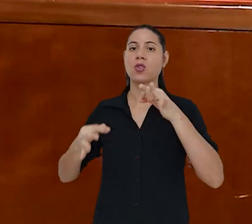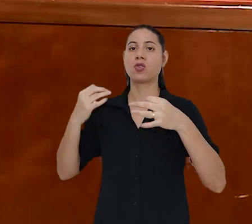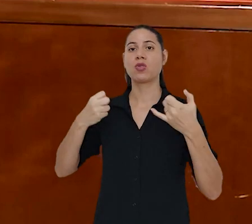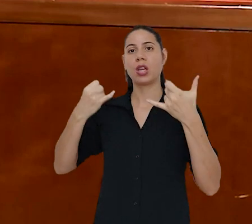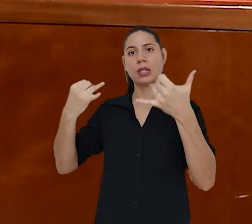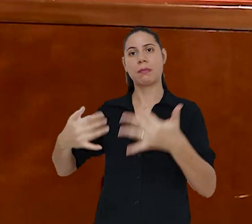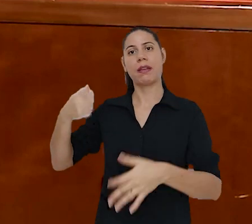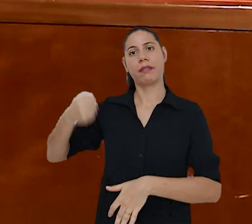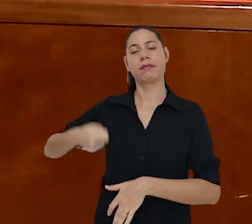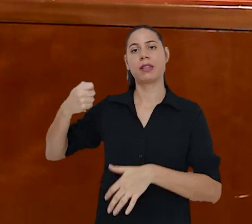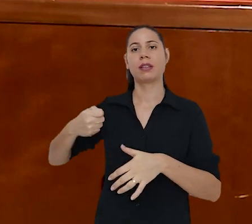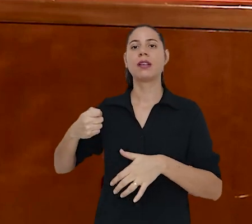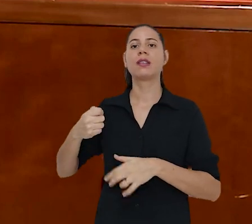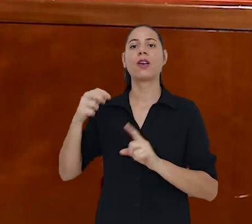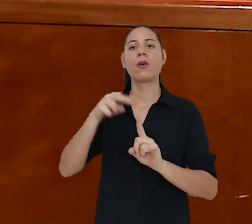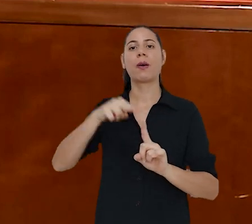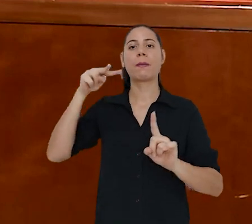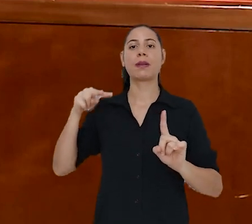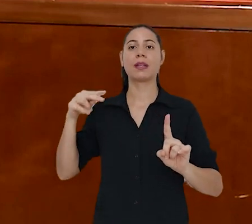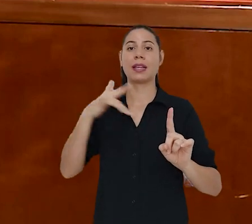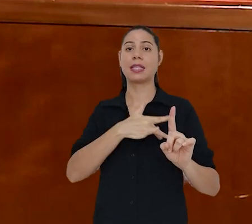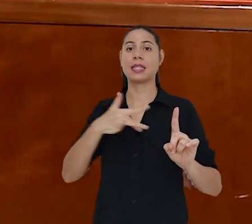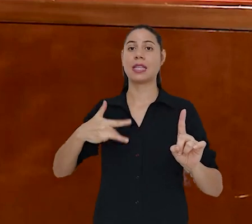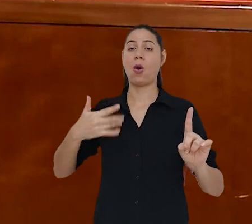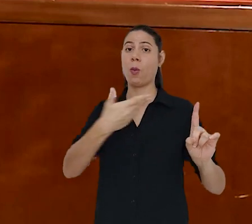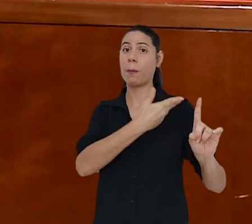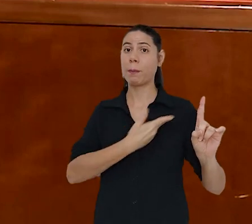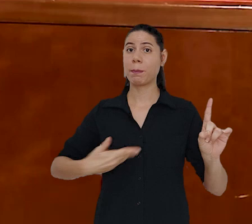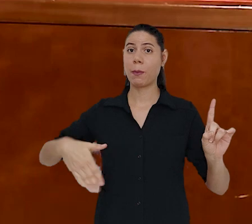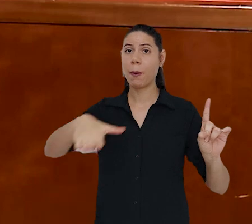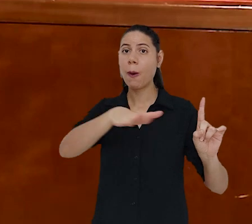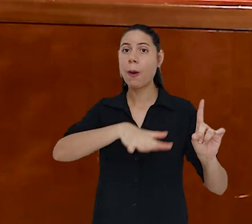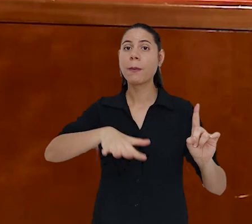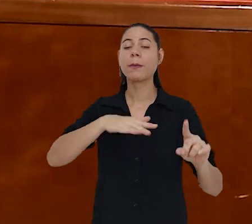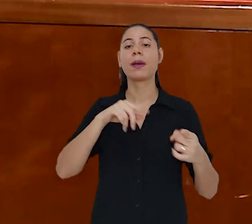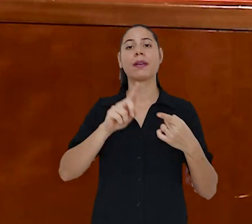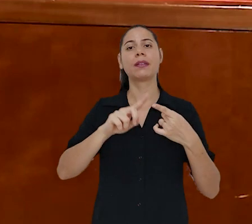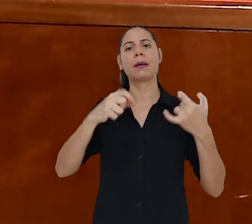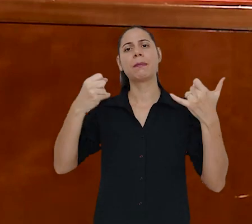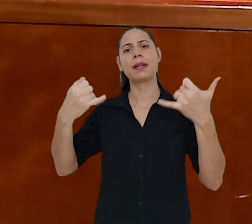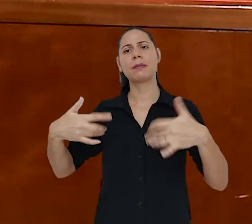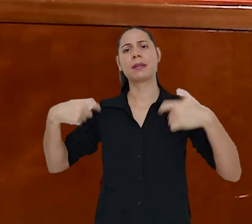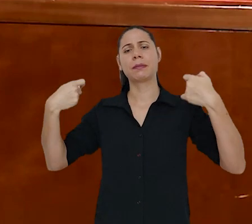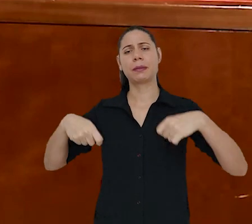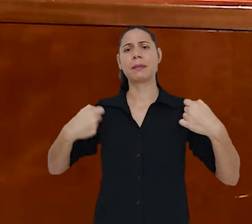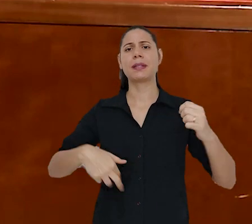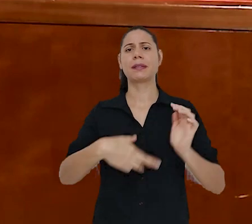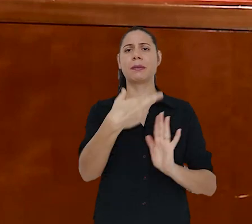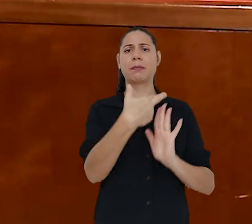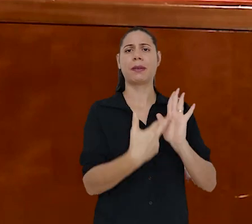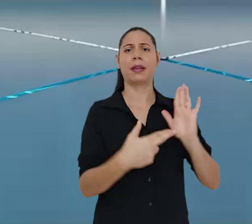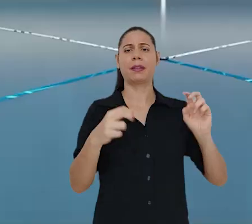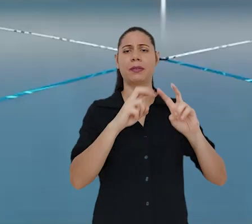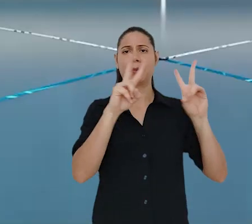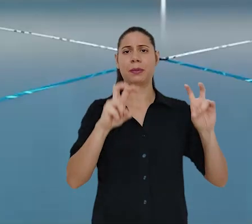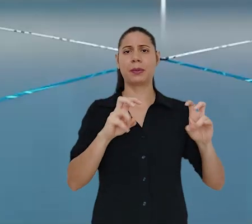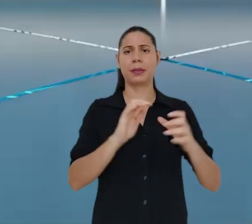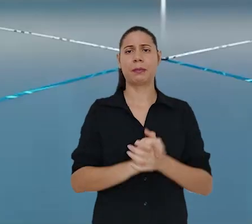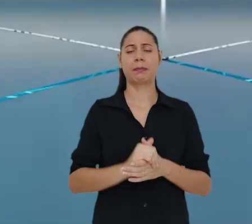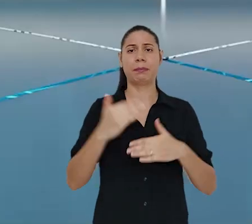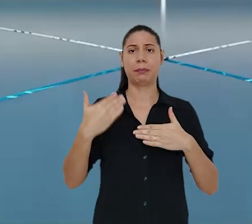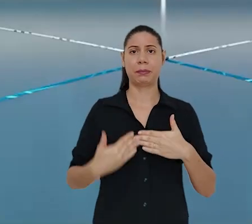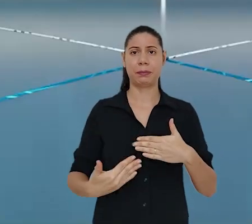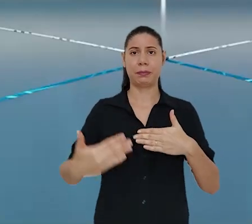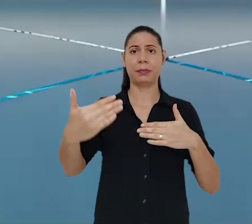dessa decisão sob uma perspectiva de saúde pública e fala também da necessidade de uma regulação do tema. É a partir